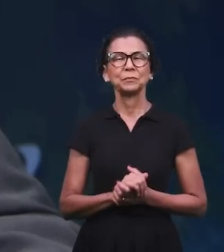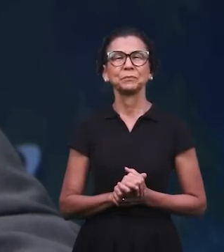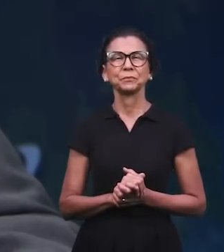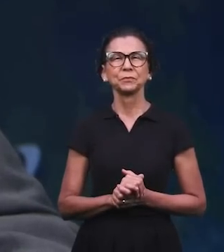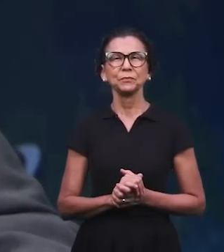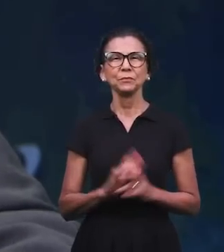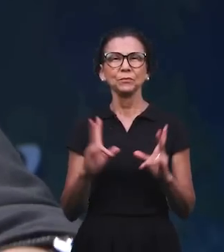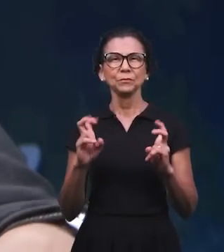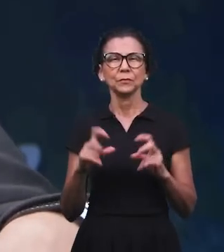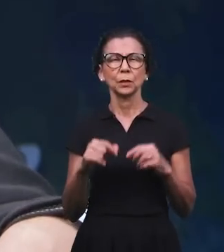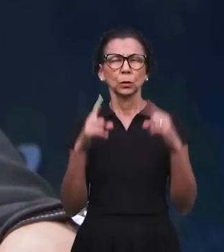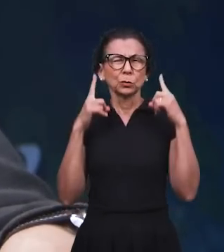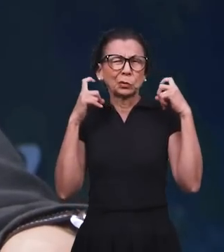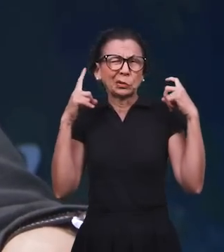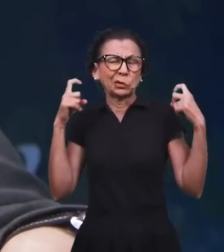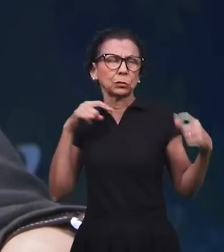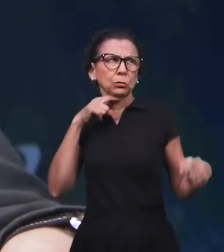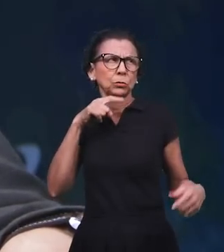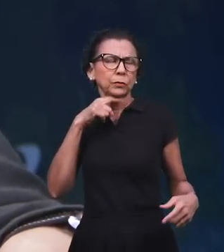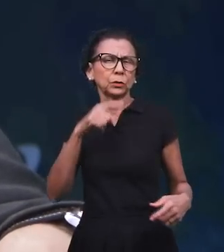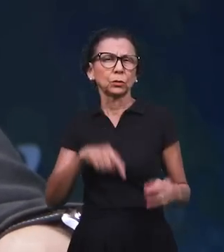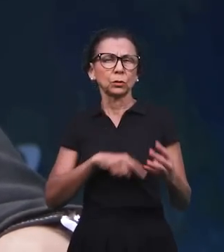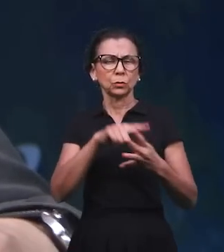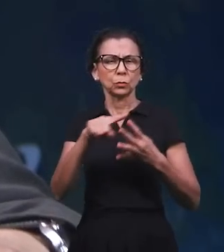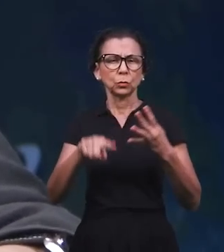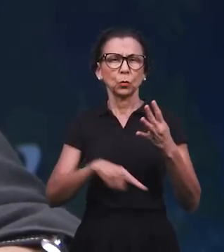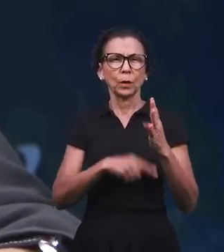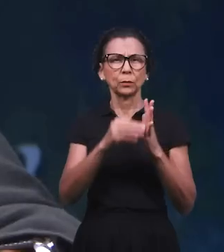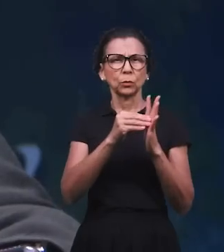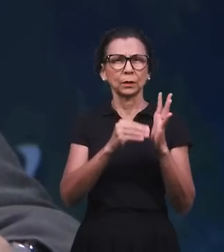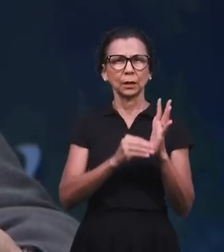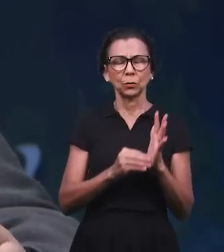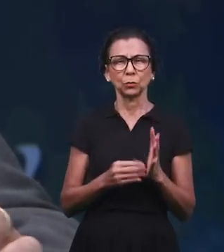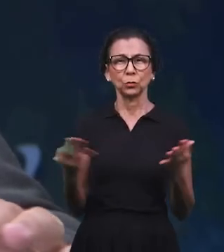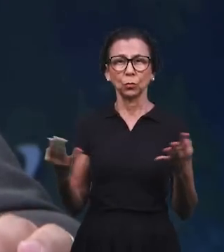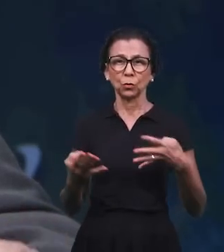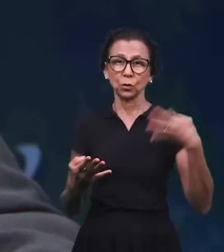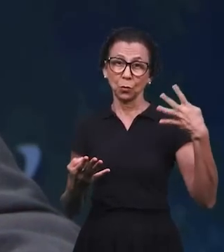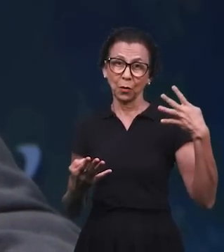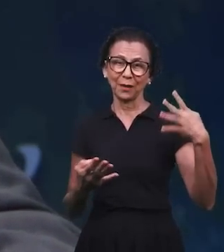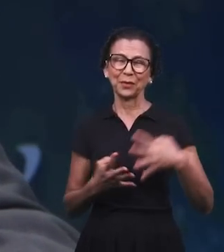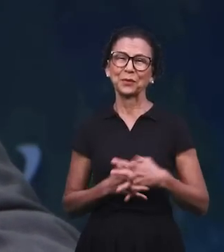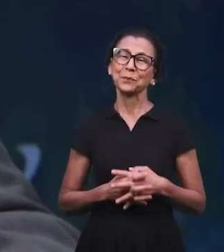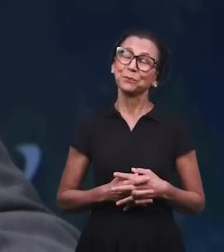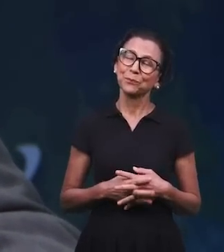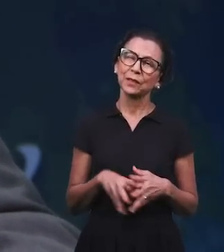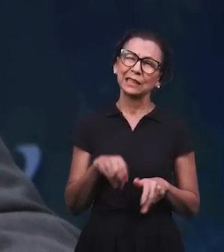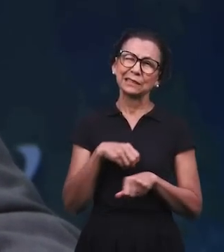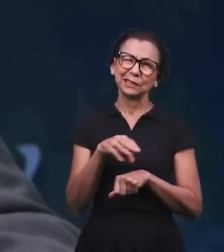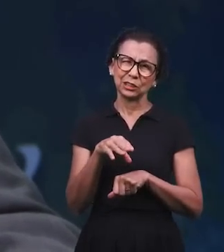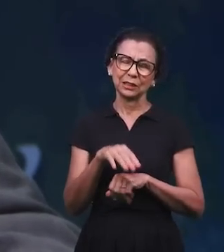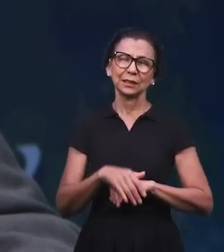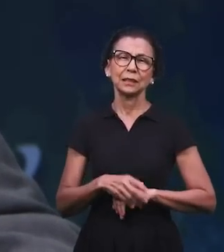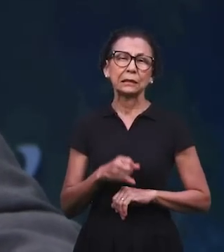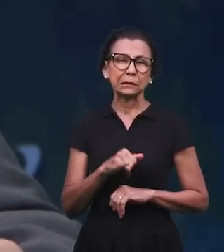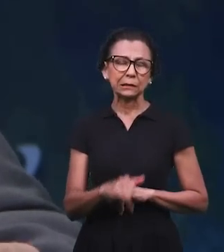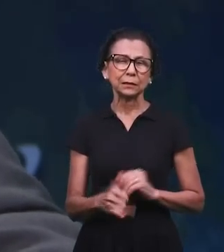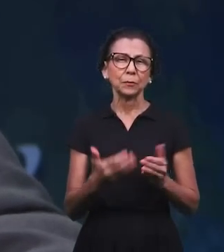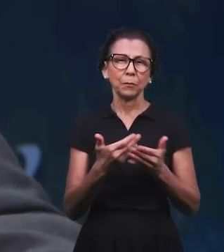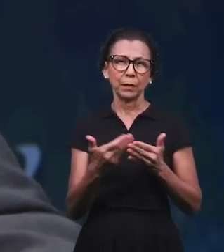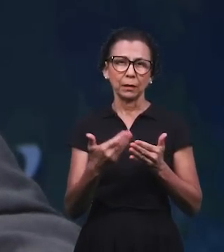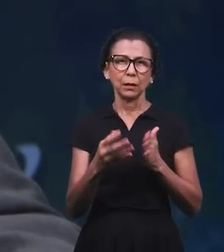4 episódios. Nós estamos no 4º episódio e eu aconselho os irmãos, aqueles que não acompanharam esse conteúdo pela TV,